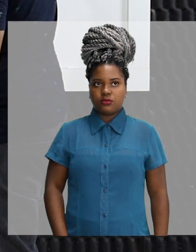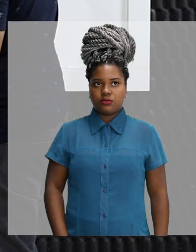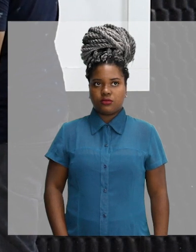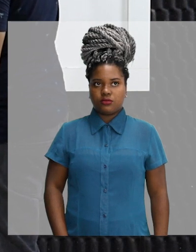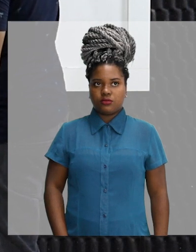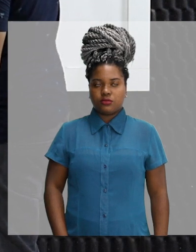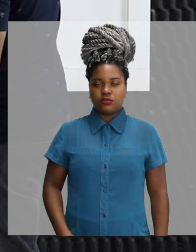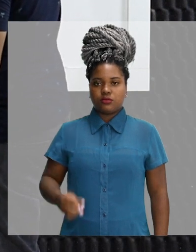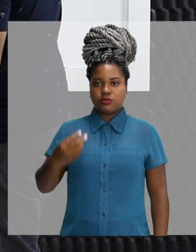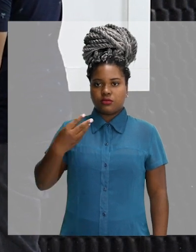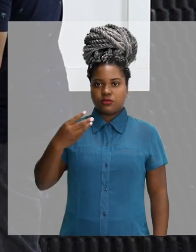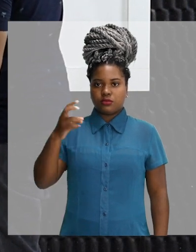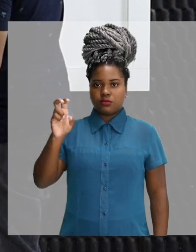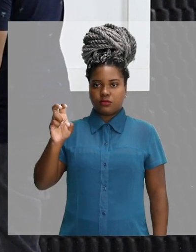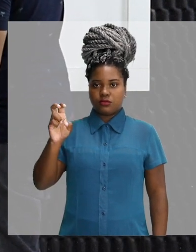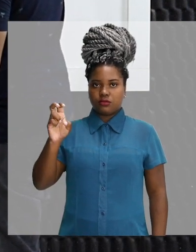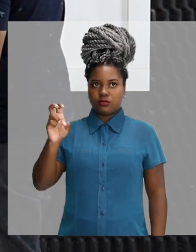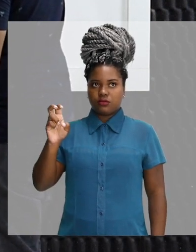vai dar 35.